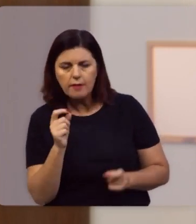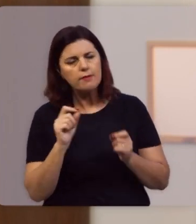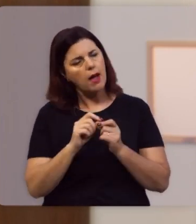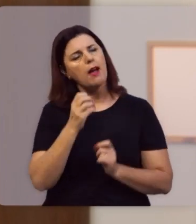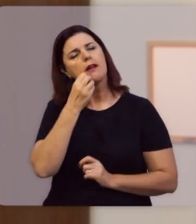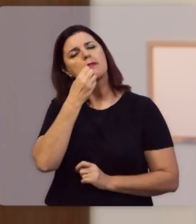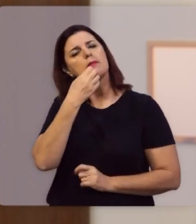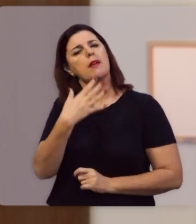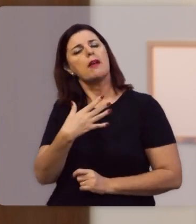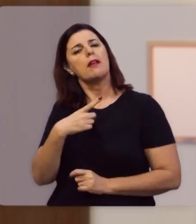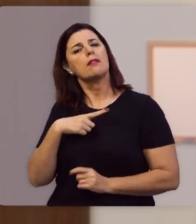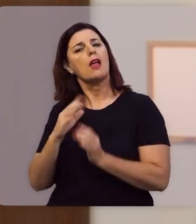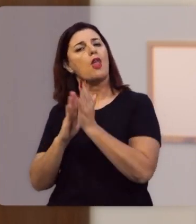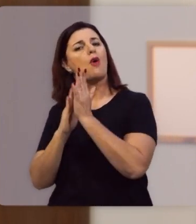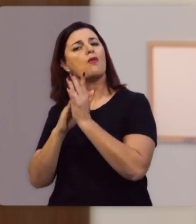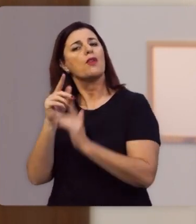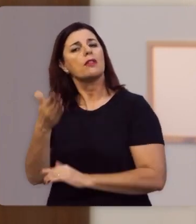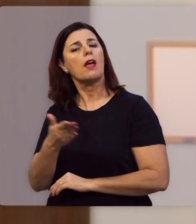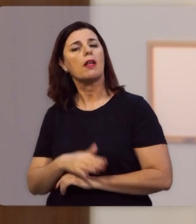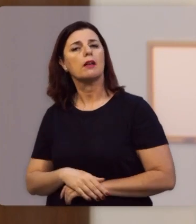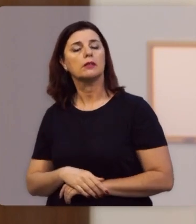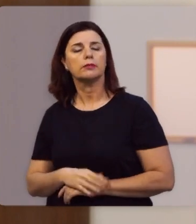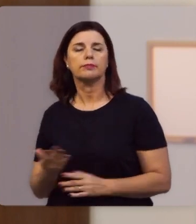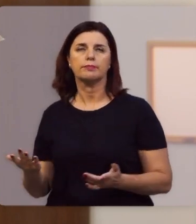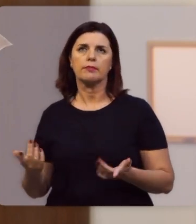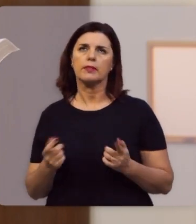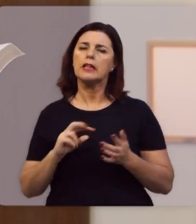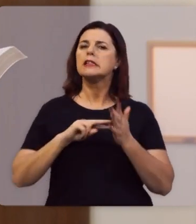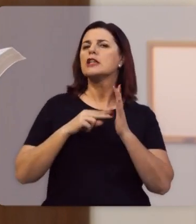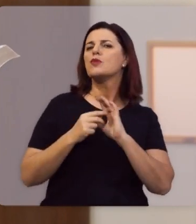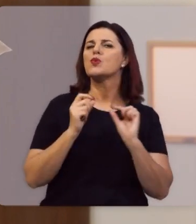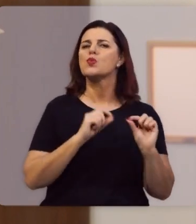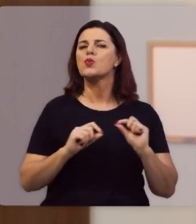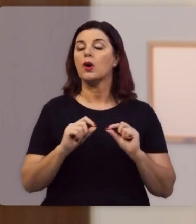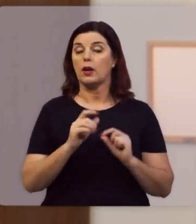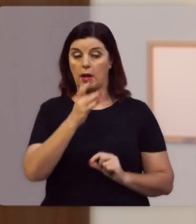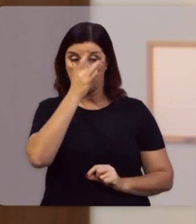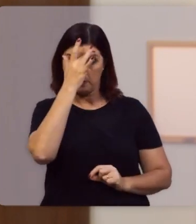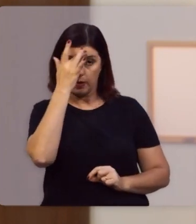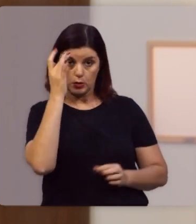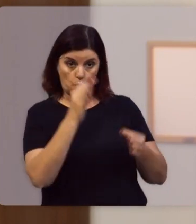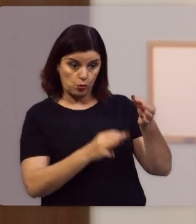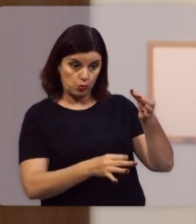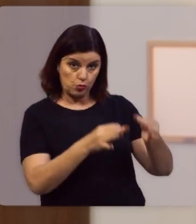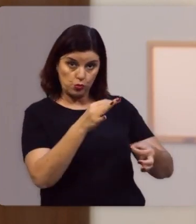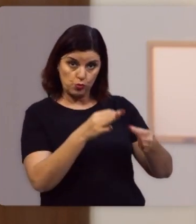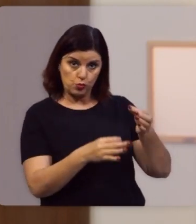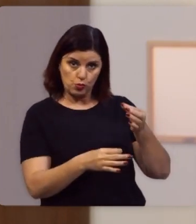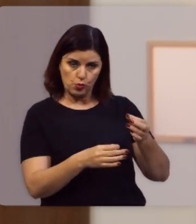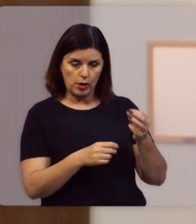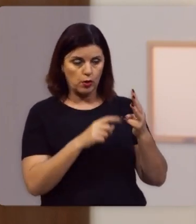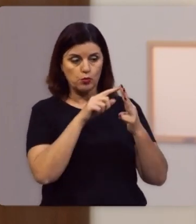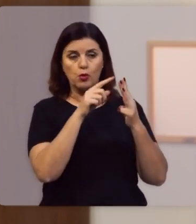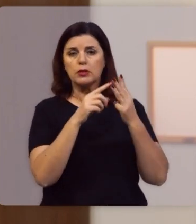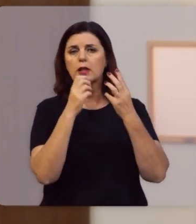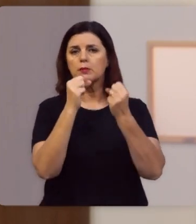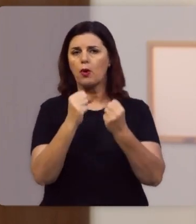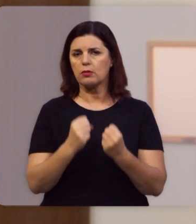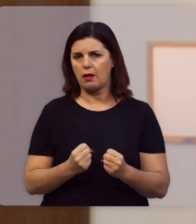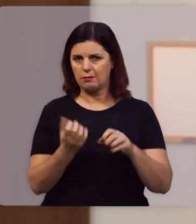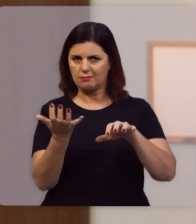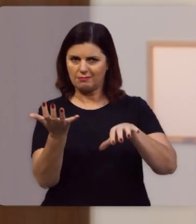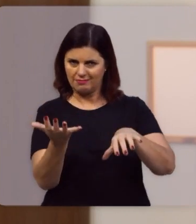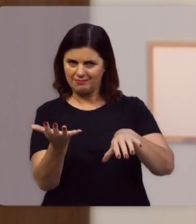o bem e terás louvor dela em outras palavras as autoridades constituídas dos três poderes